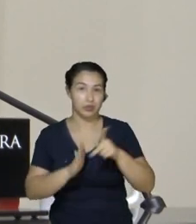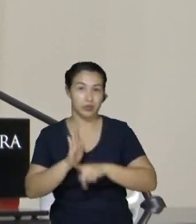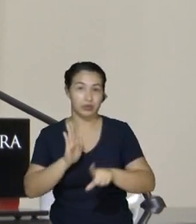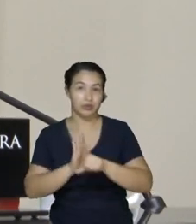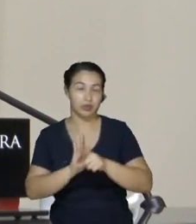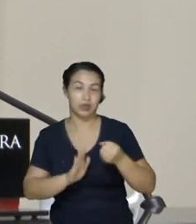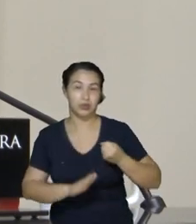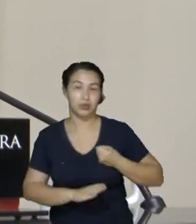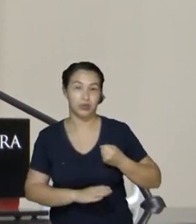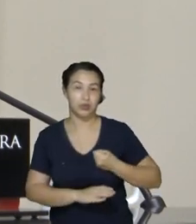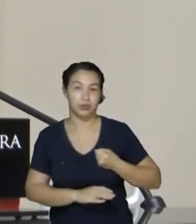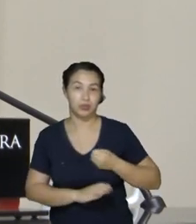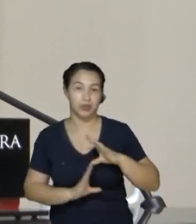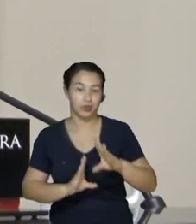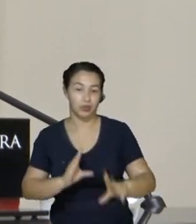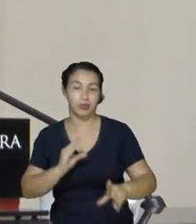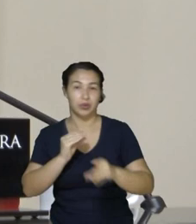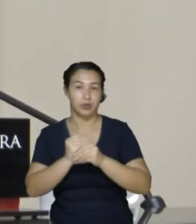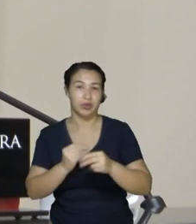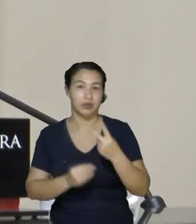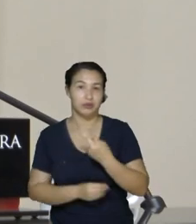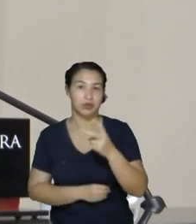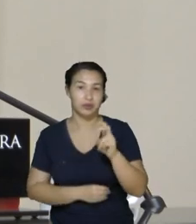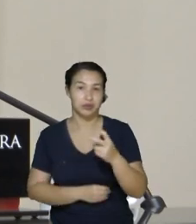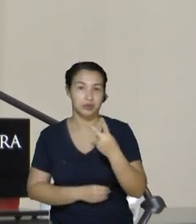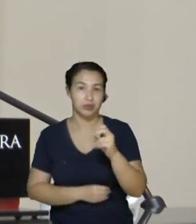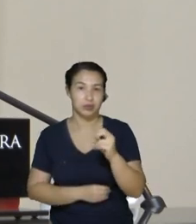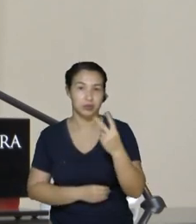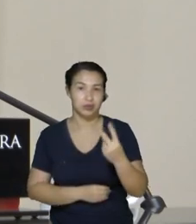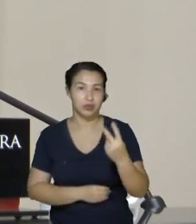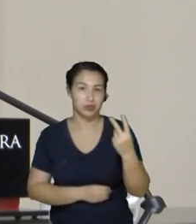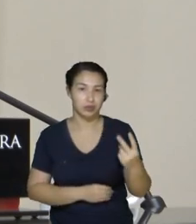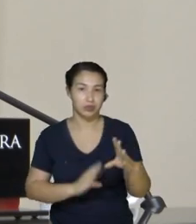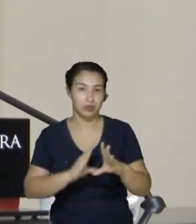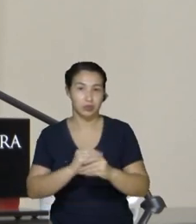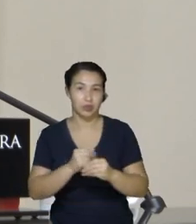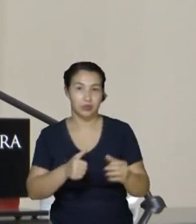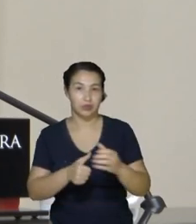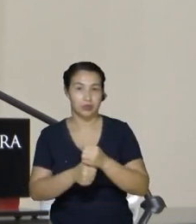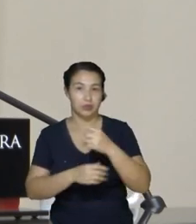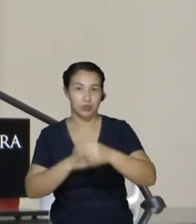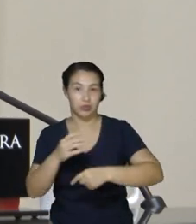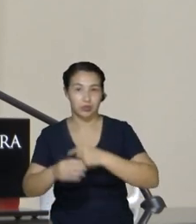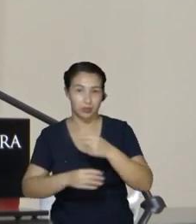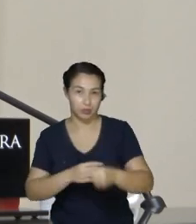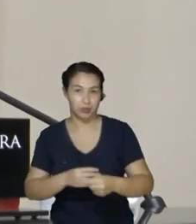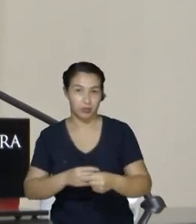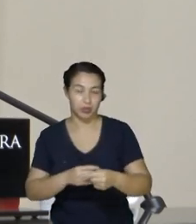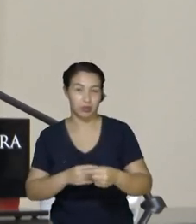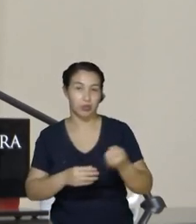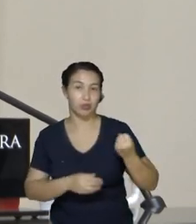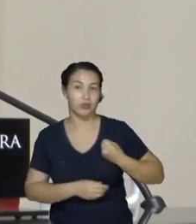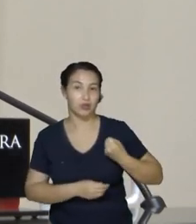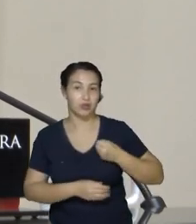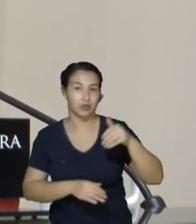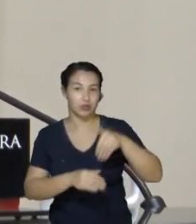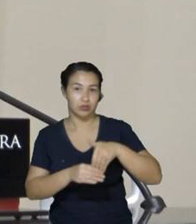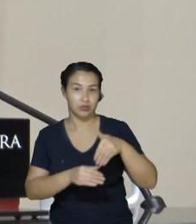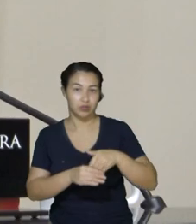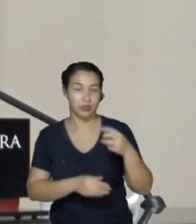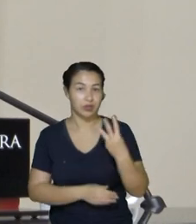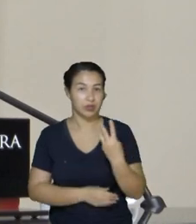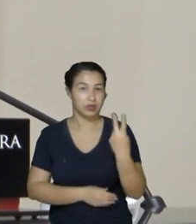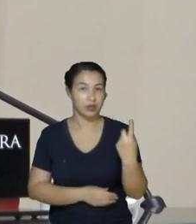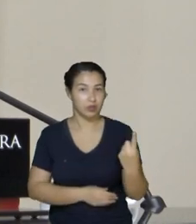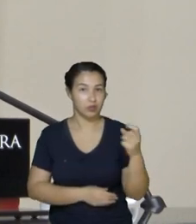lei complementar número 25/2022 com emenda substitutiva global, obtendo a seguinte votação: 31 votos sim,